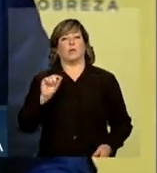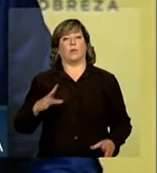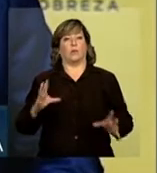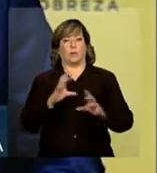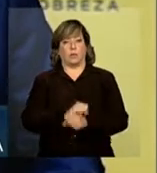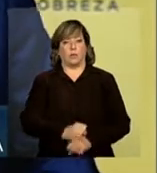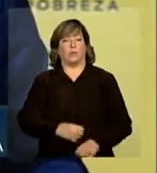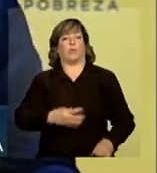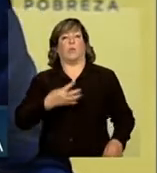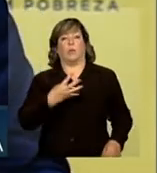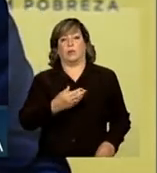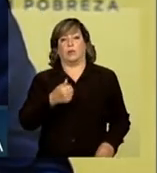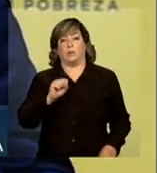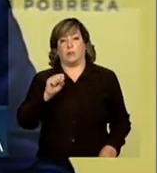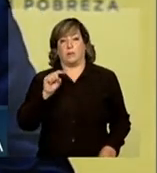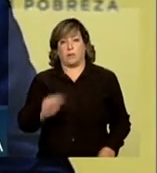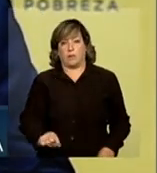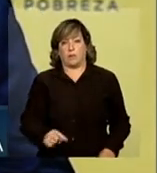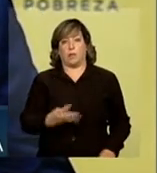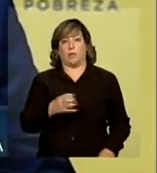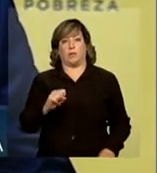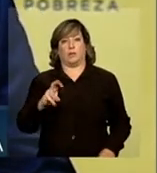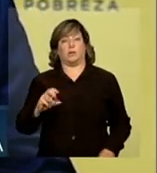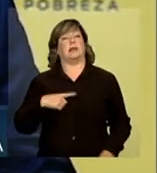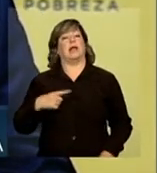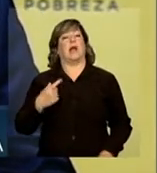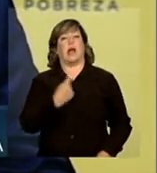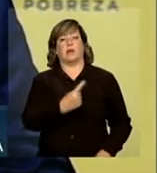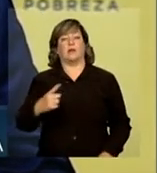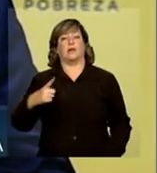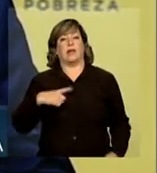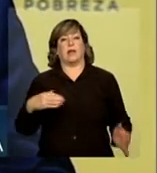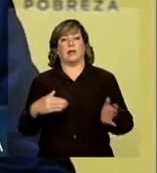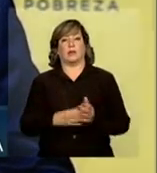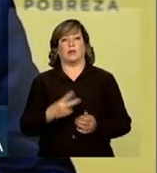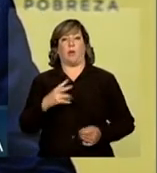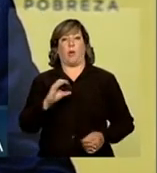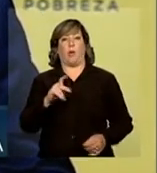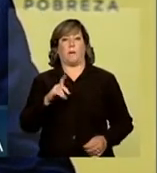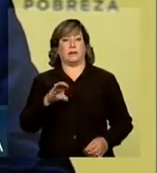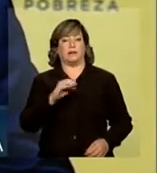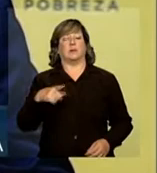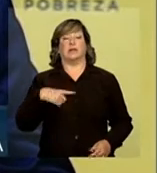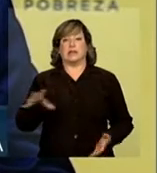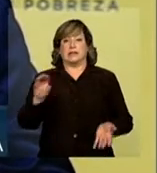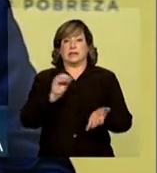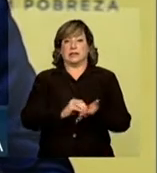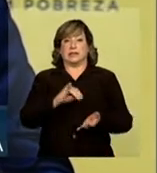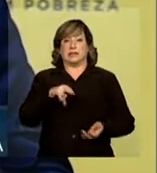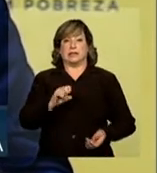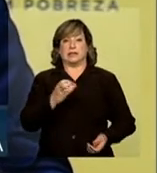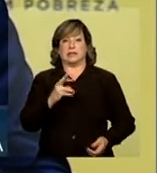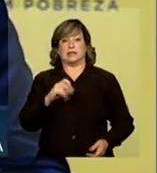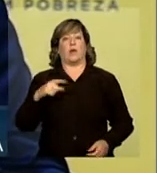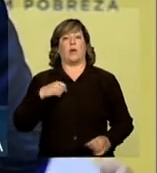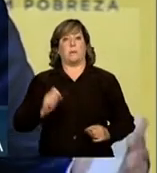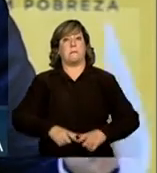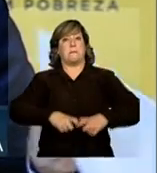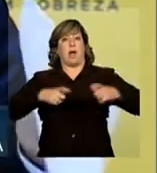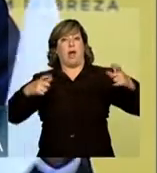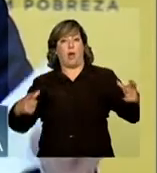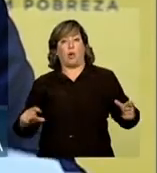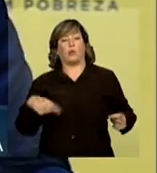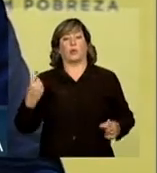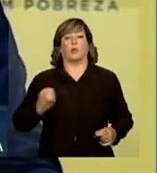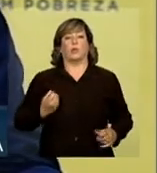408 1485 cada um tem até duas opções então o número de inscrições é maior do que evidentemente o número de